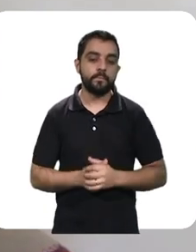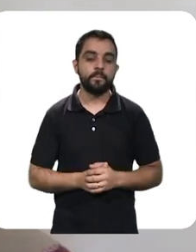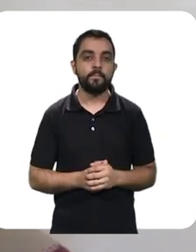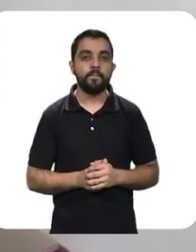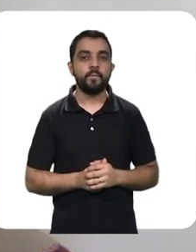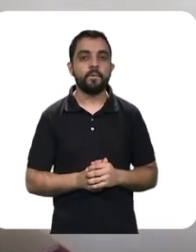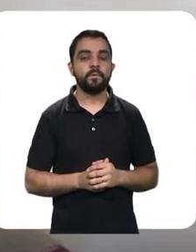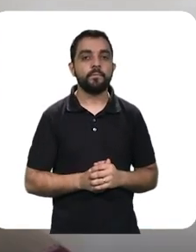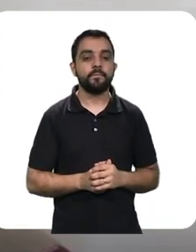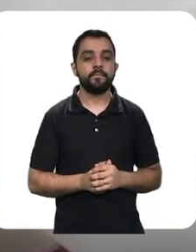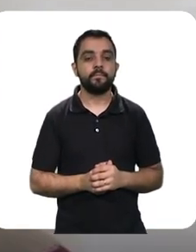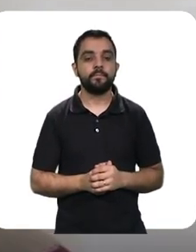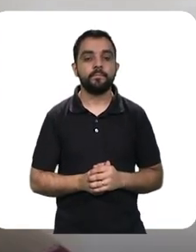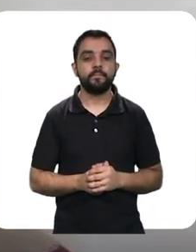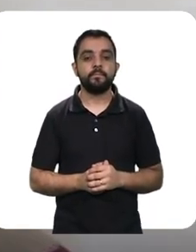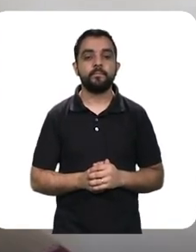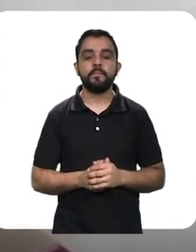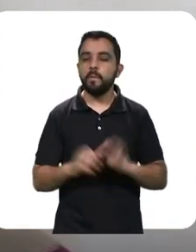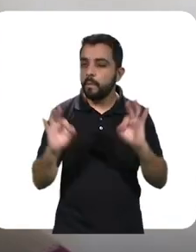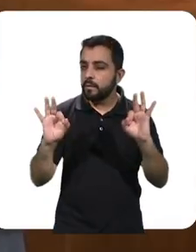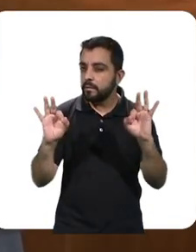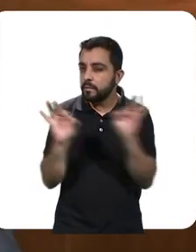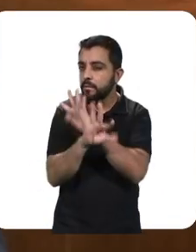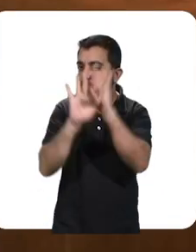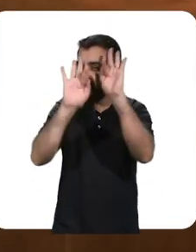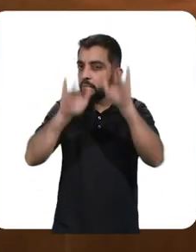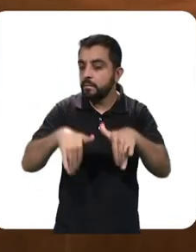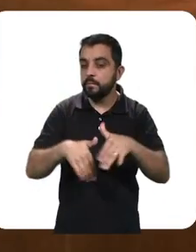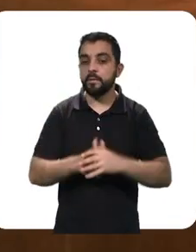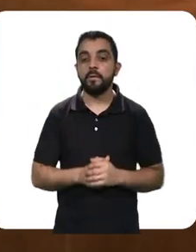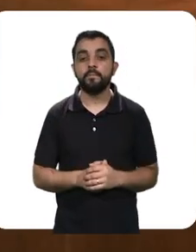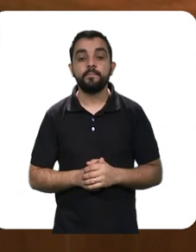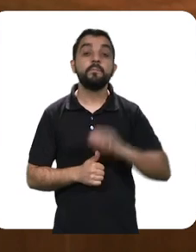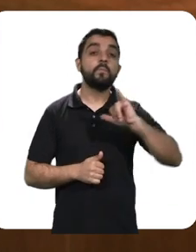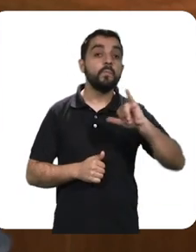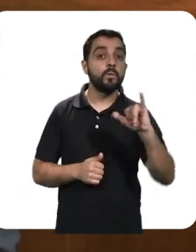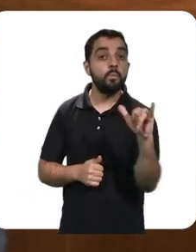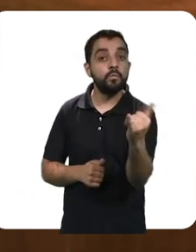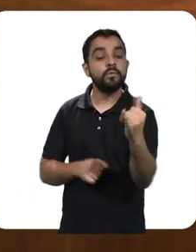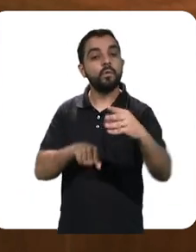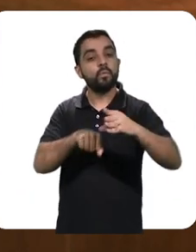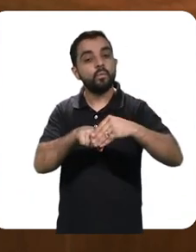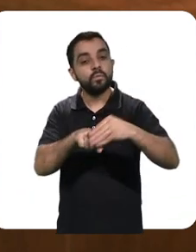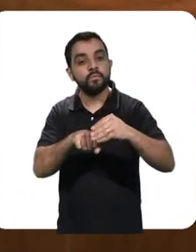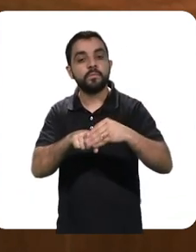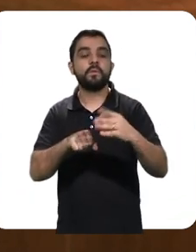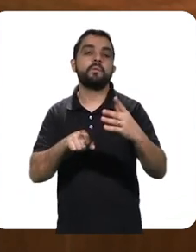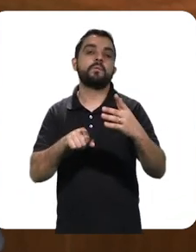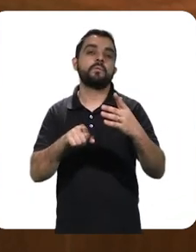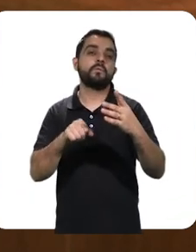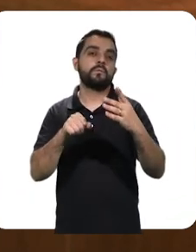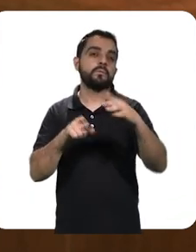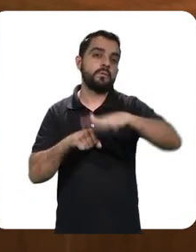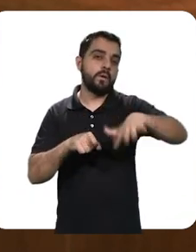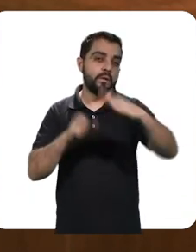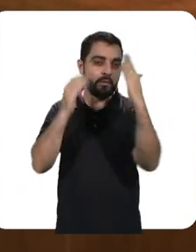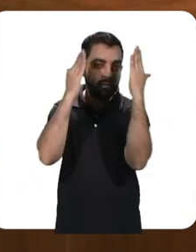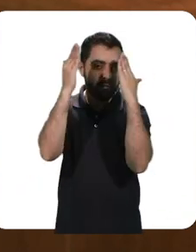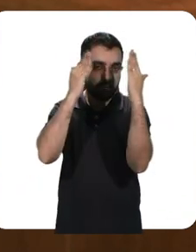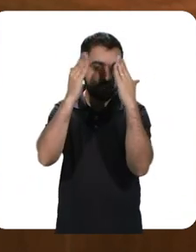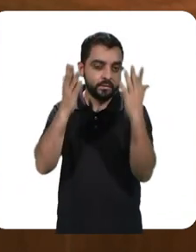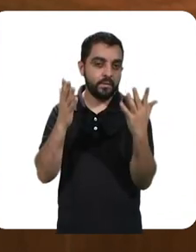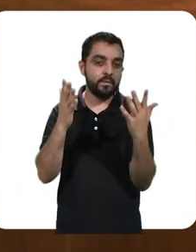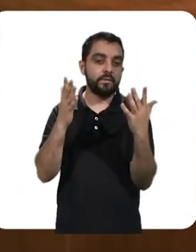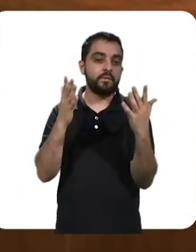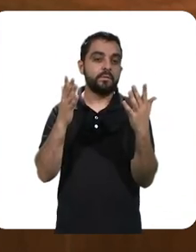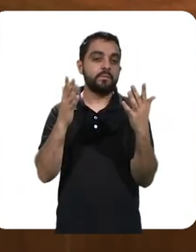menor do que o previsto para o nosso país. Para finalizar, professor Davidson, queria aproveitar o conhecimento seu aqui na área da psiquiatria, né? Acho que a